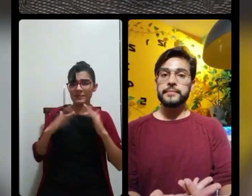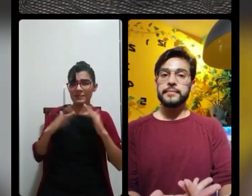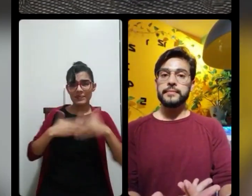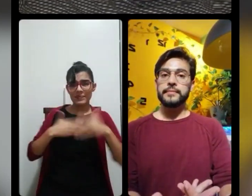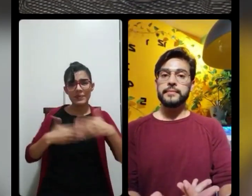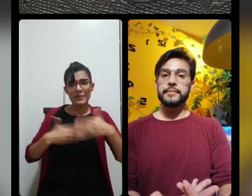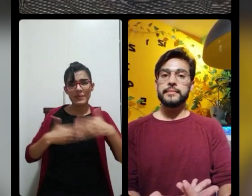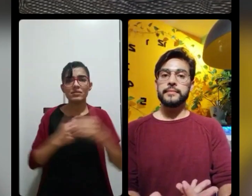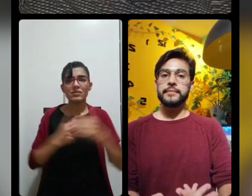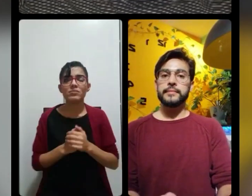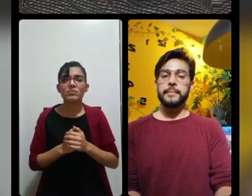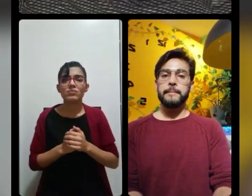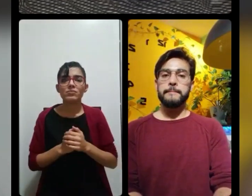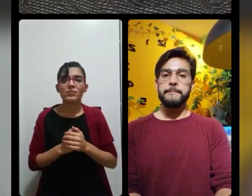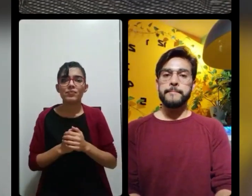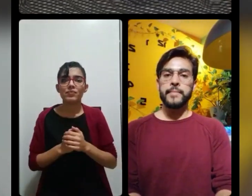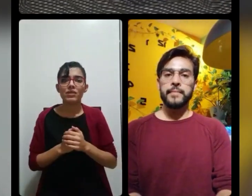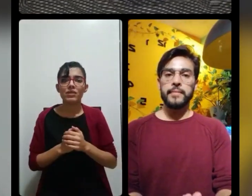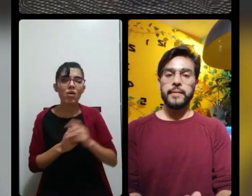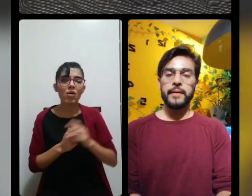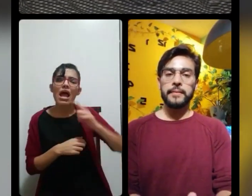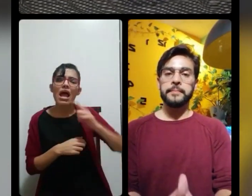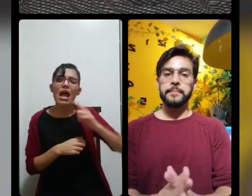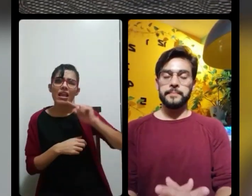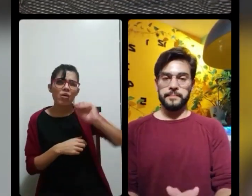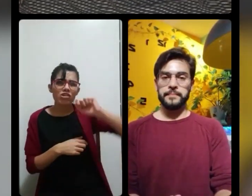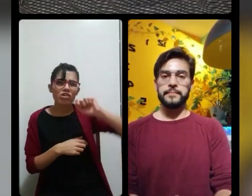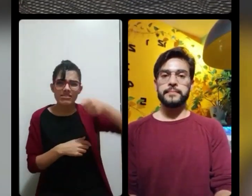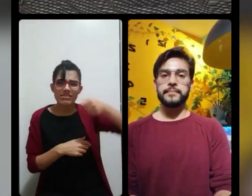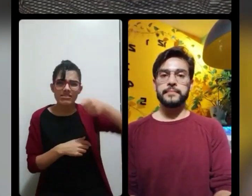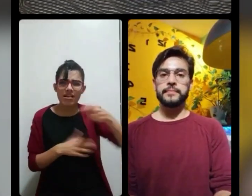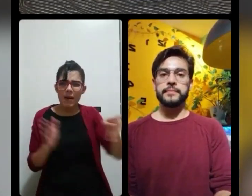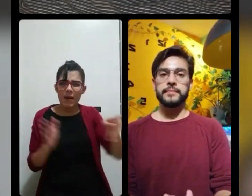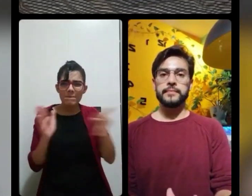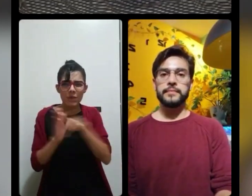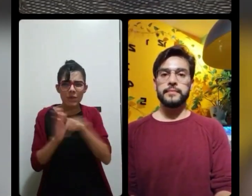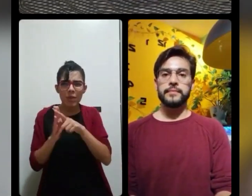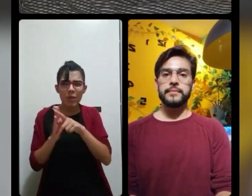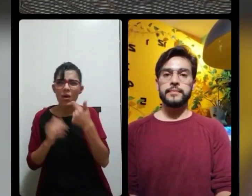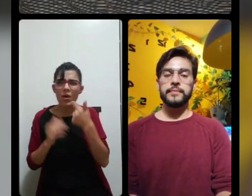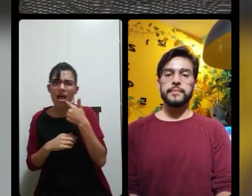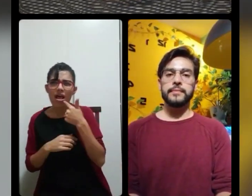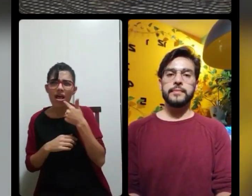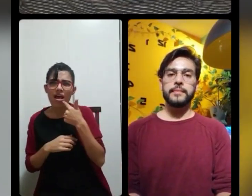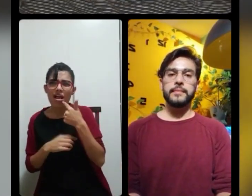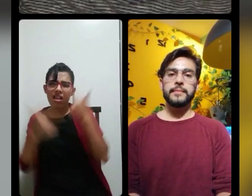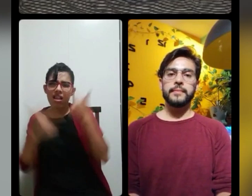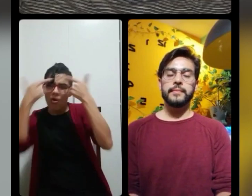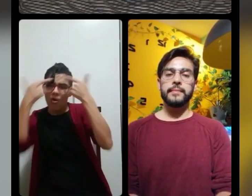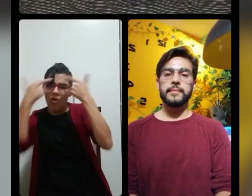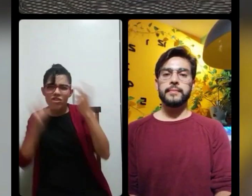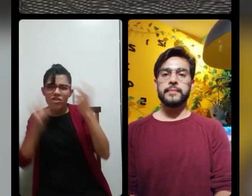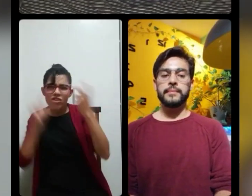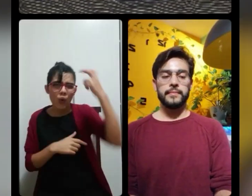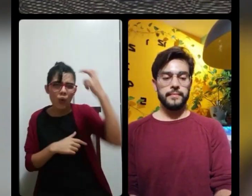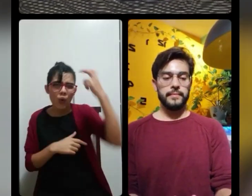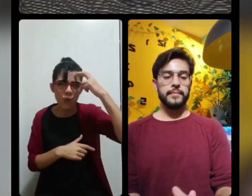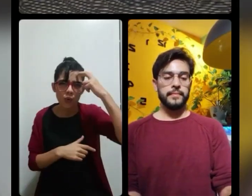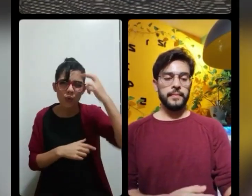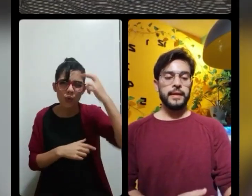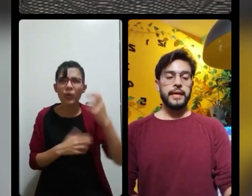de cultura, não é? Você não acha que ela é mais uma linguagem técnica do que... Porque o português é uma língua de